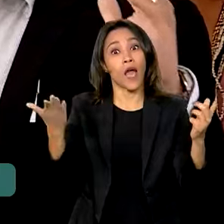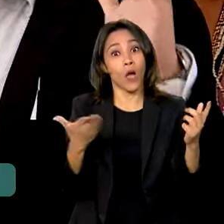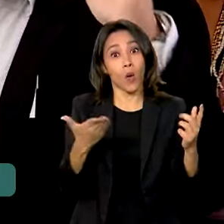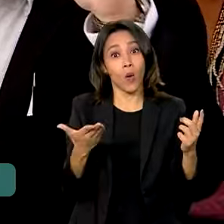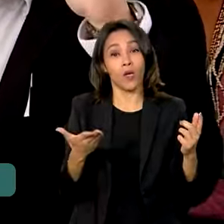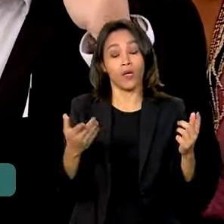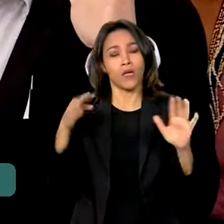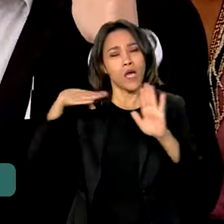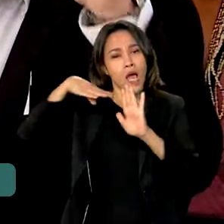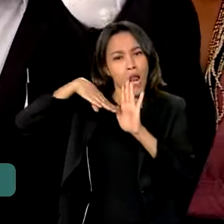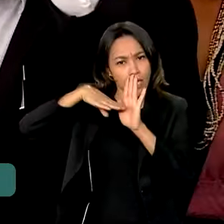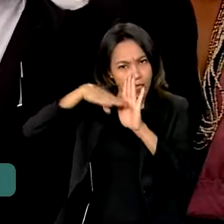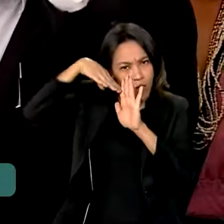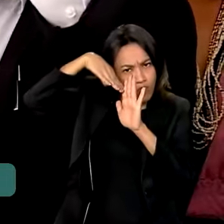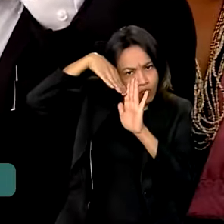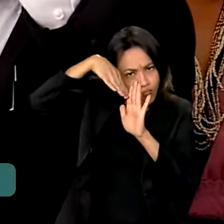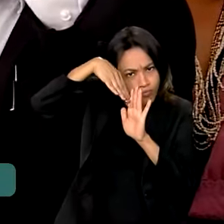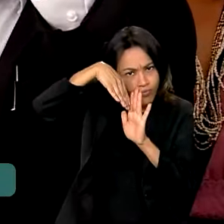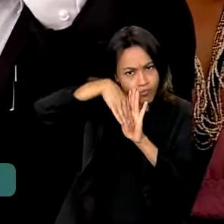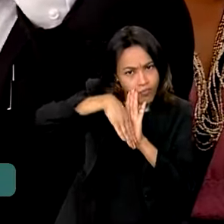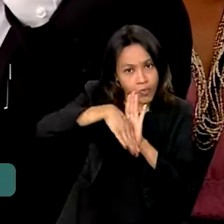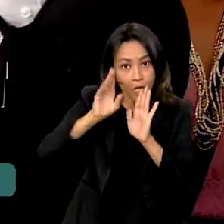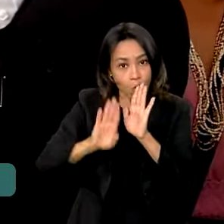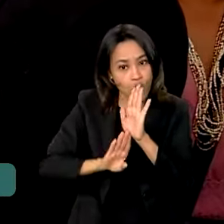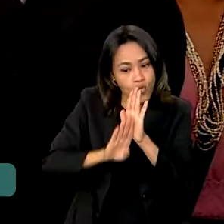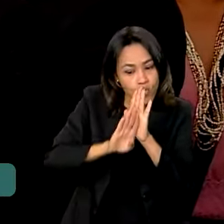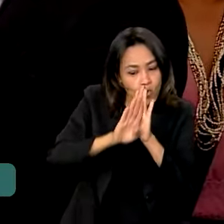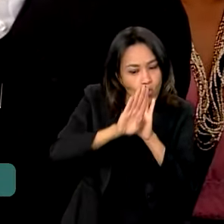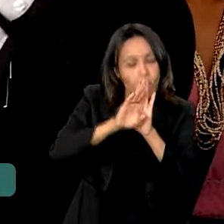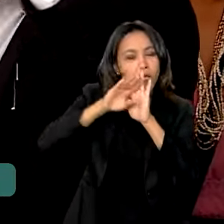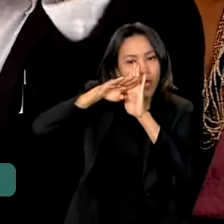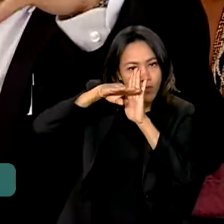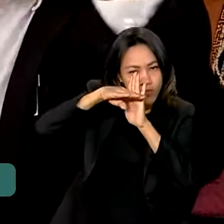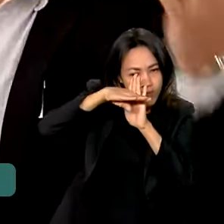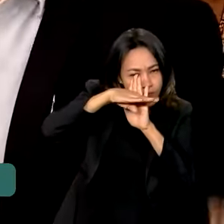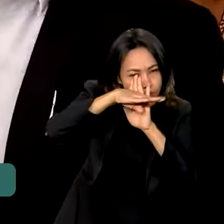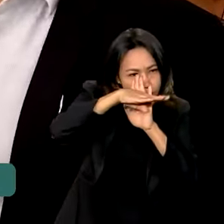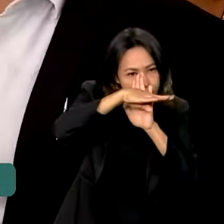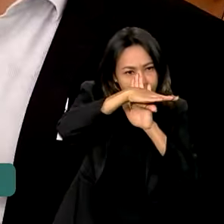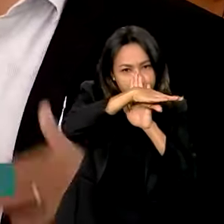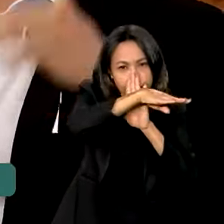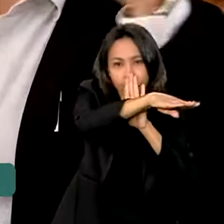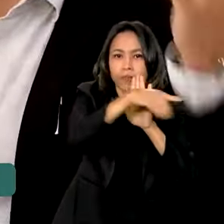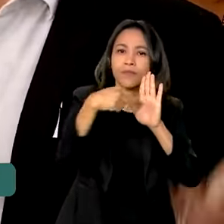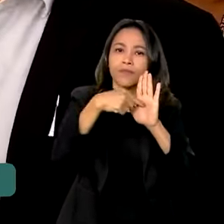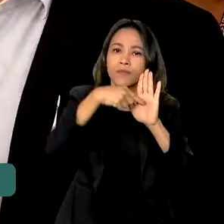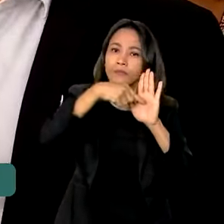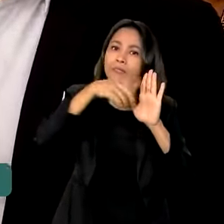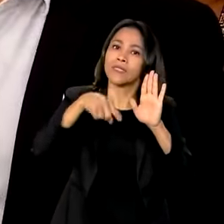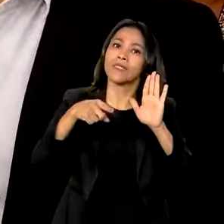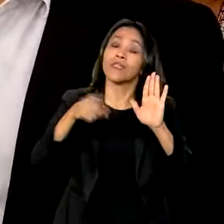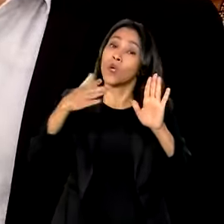só ela seja revertida, como ela se estabilize para um patamar muito inferior aos incêndios de 2020.